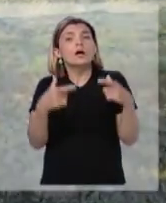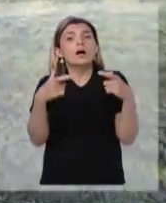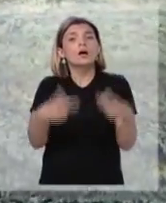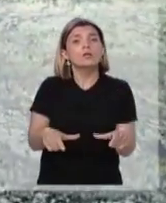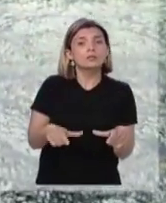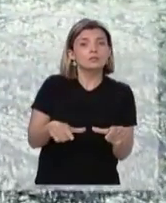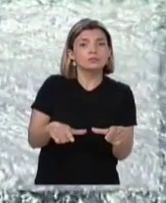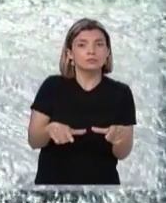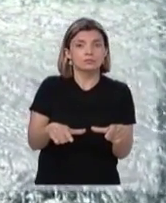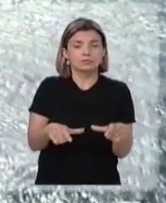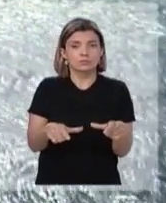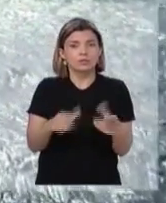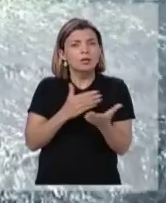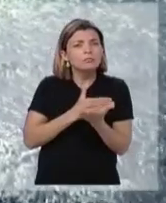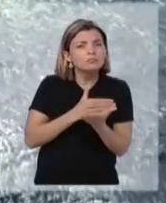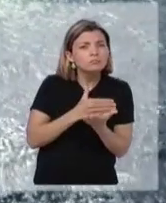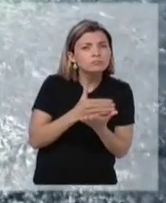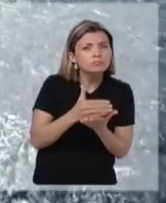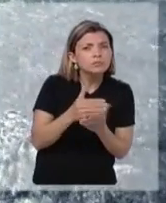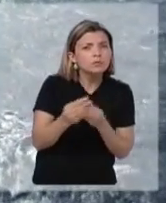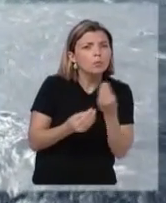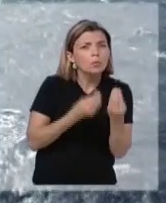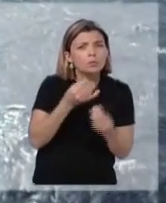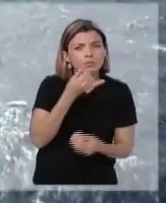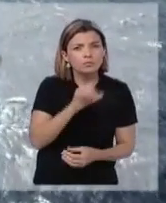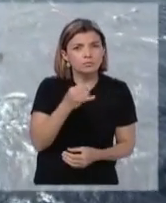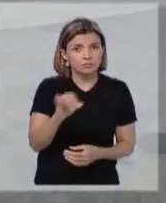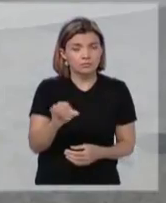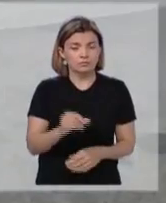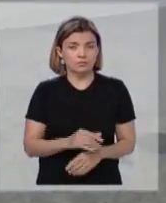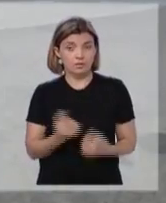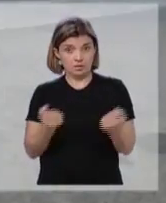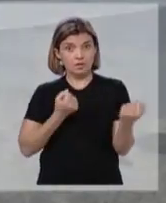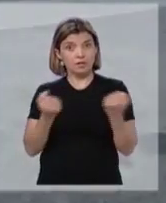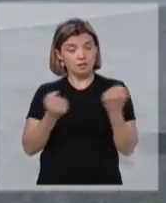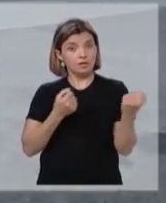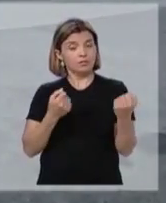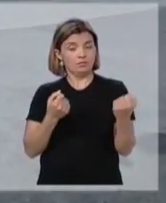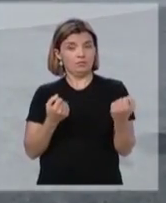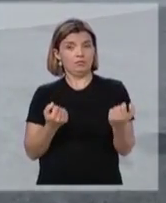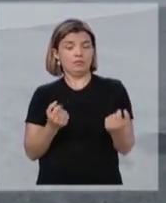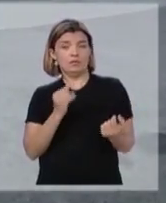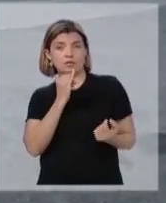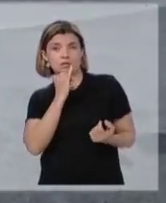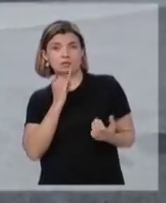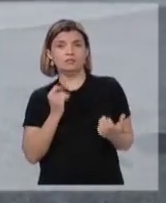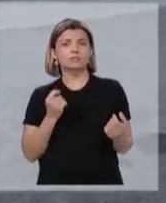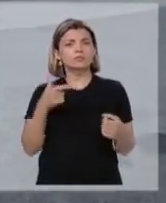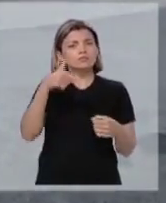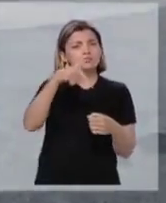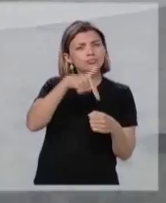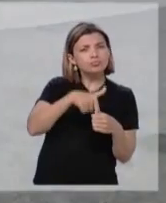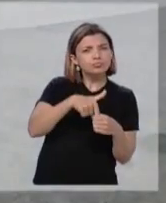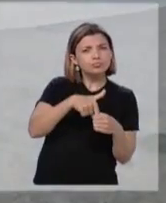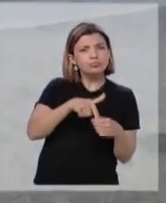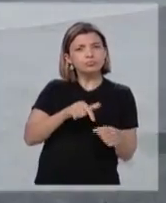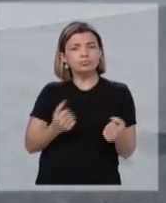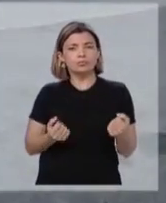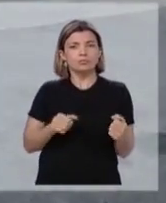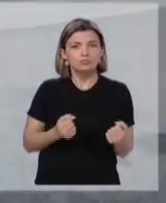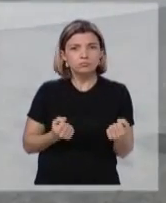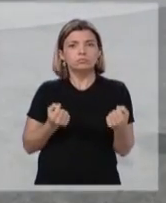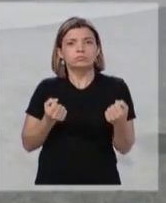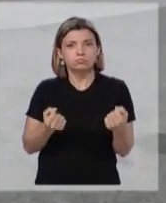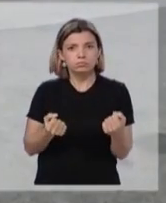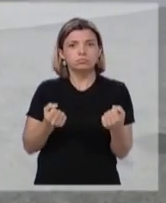ser obtida por meio de outra forma já existente. Um carro, por exemplo, transforma combustível